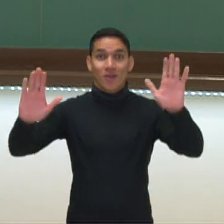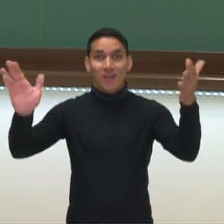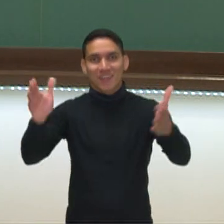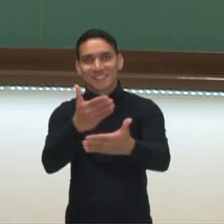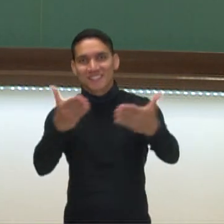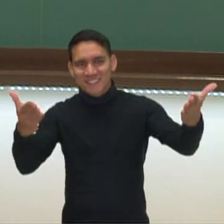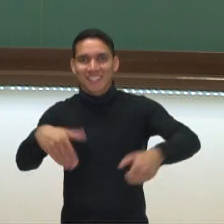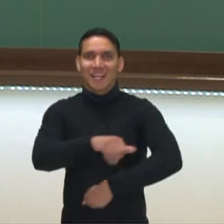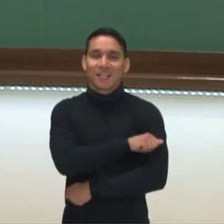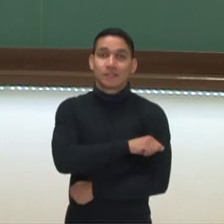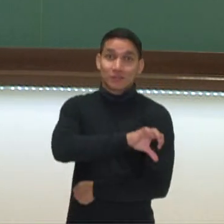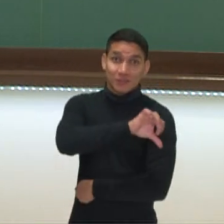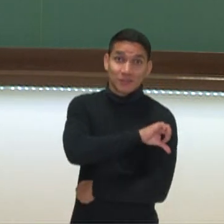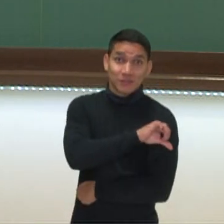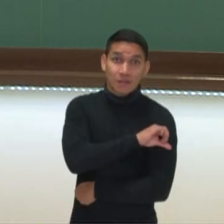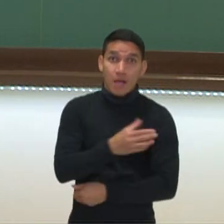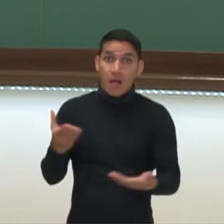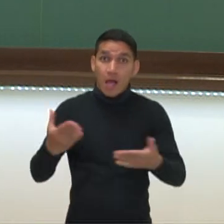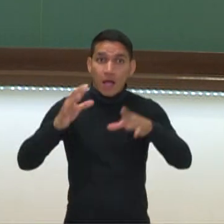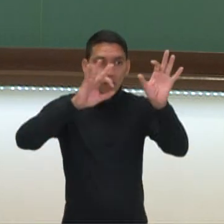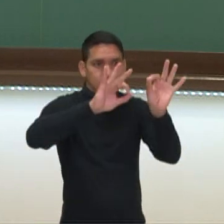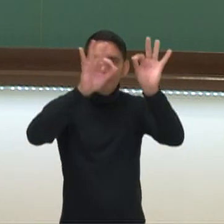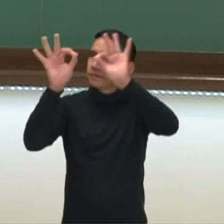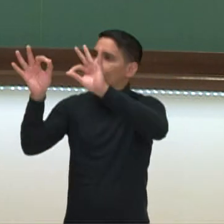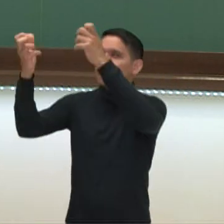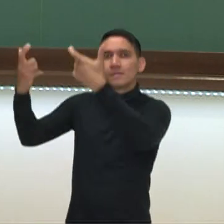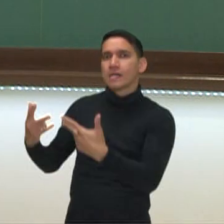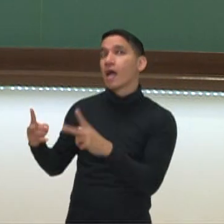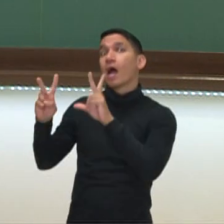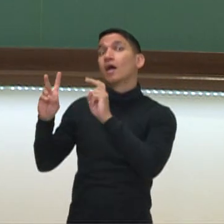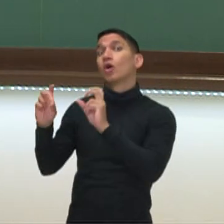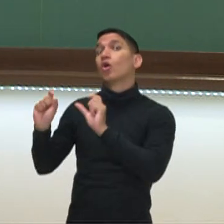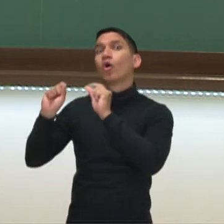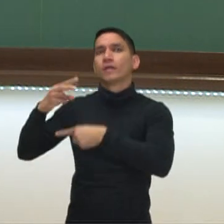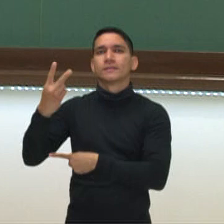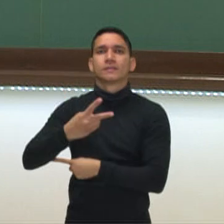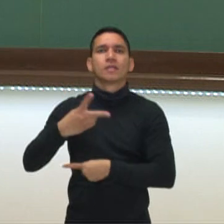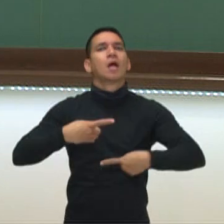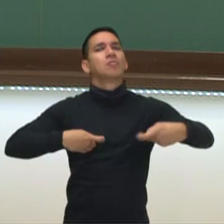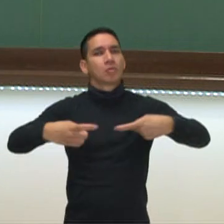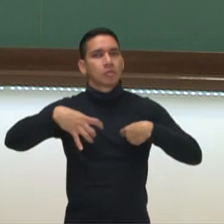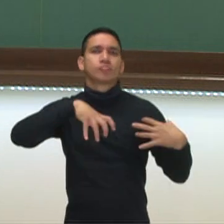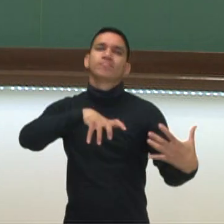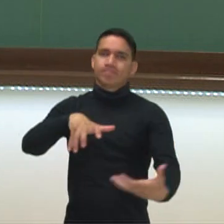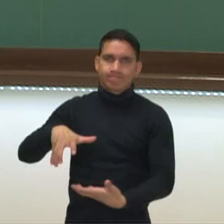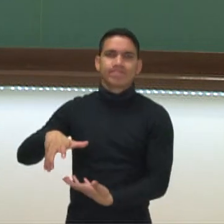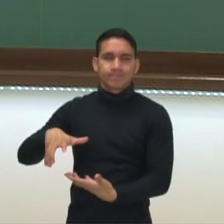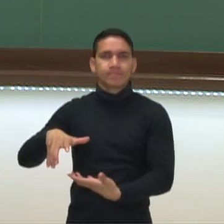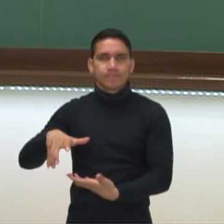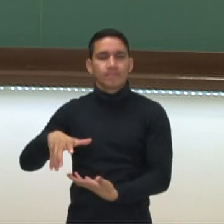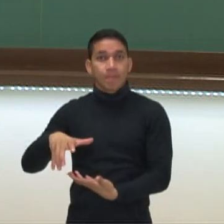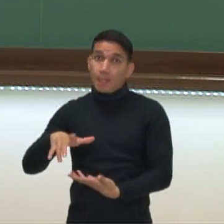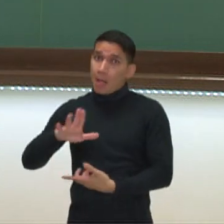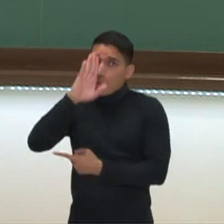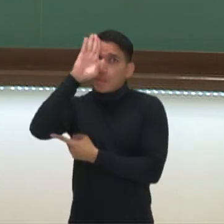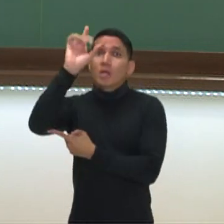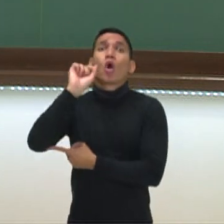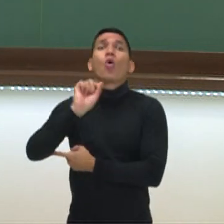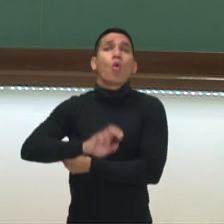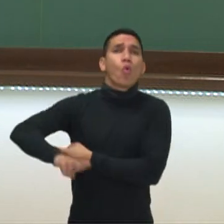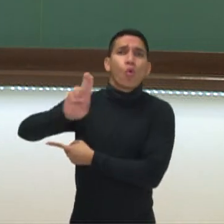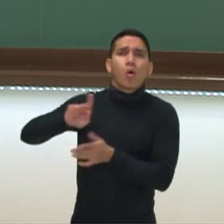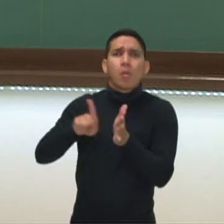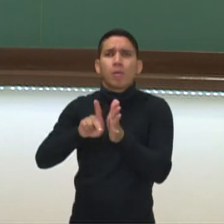Olá, estudantes do nono ano! Neste vídeo vamos falar sobre Segunda Guerra Mundial, principalmente o uso